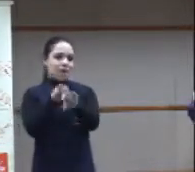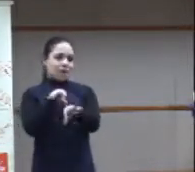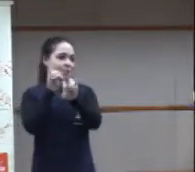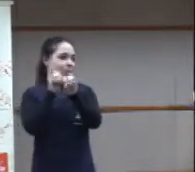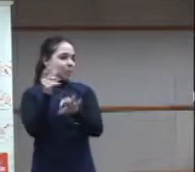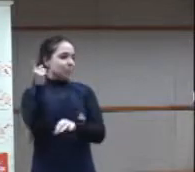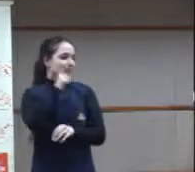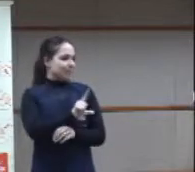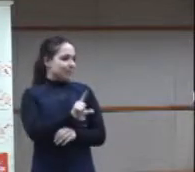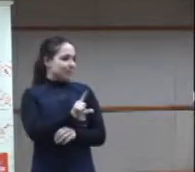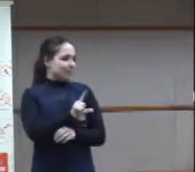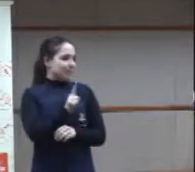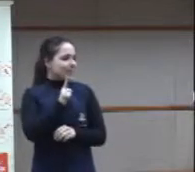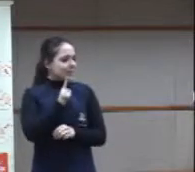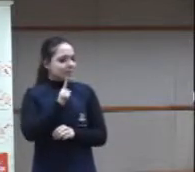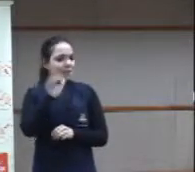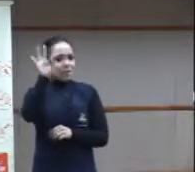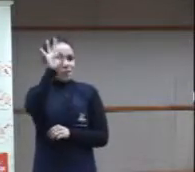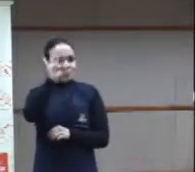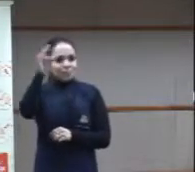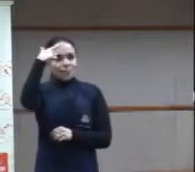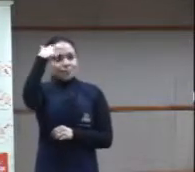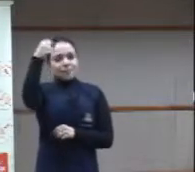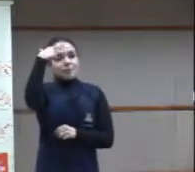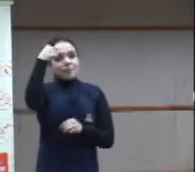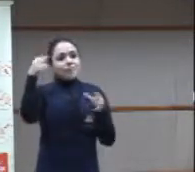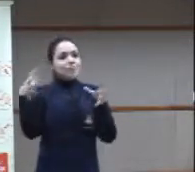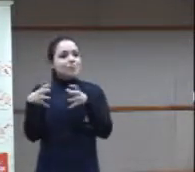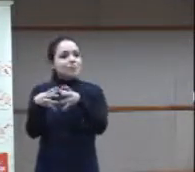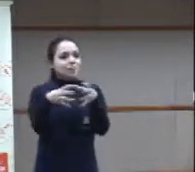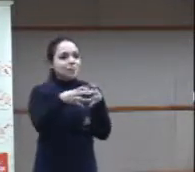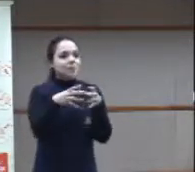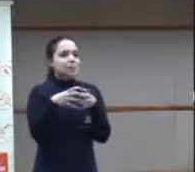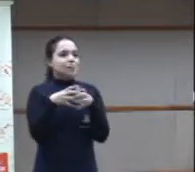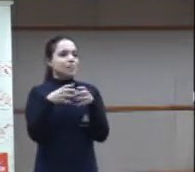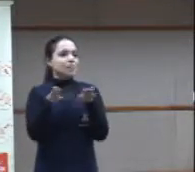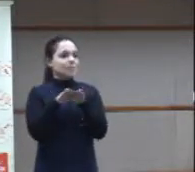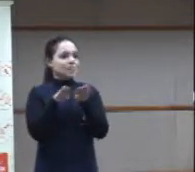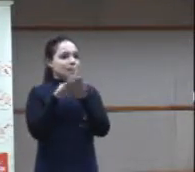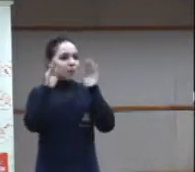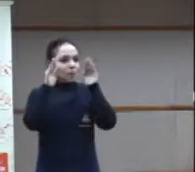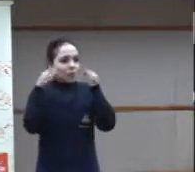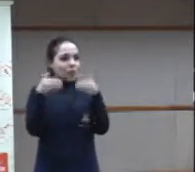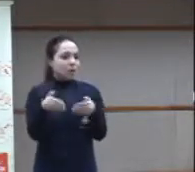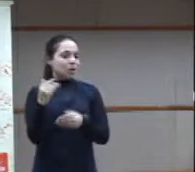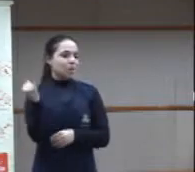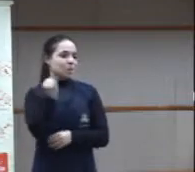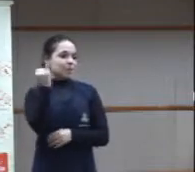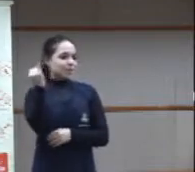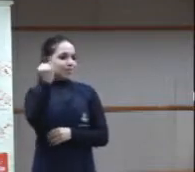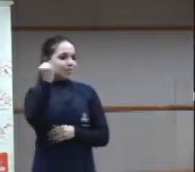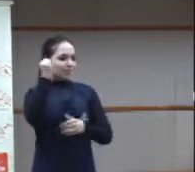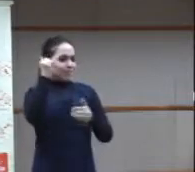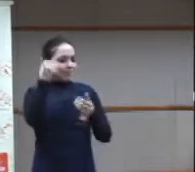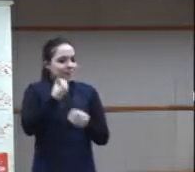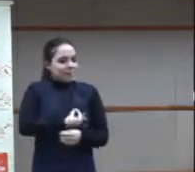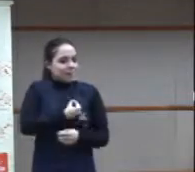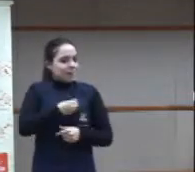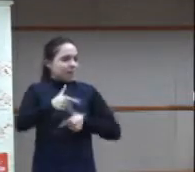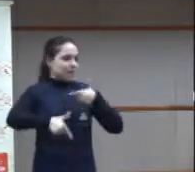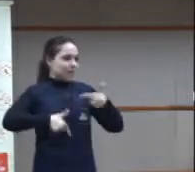tenha comprometimento com a instituição, com o setor, com o nosso foco, com a nossa filosofia de